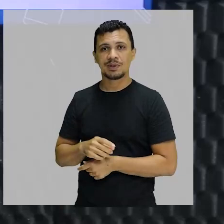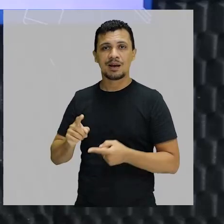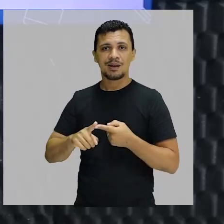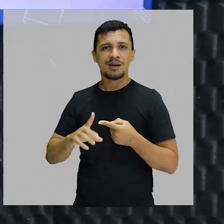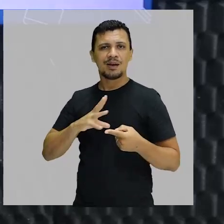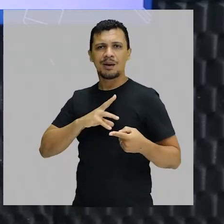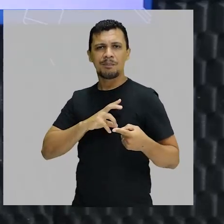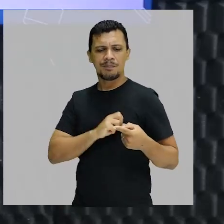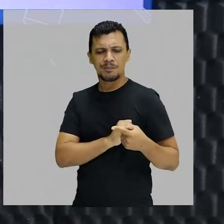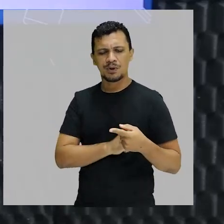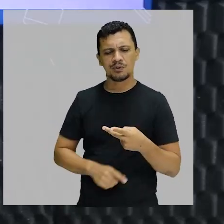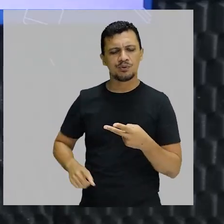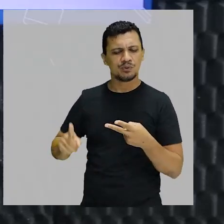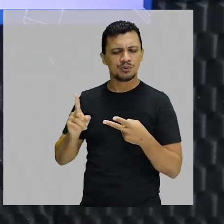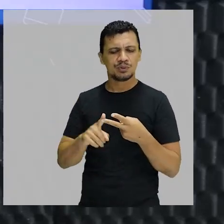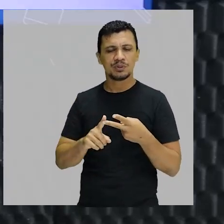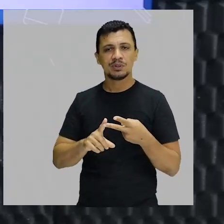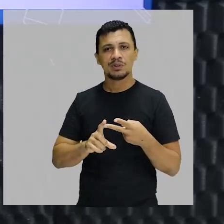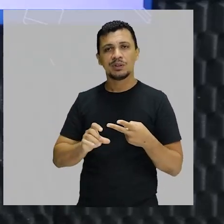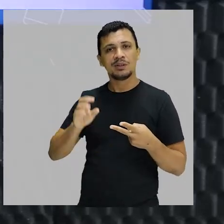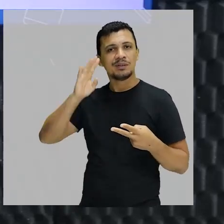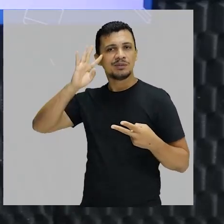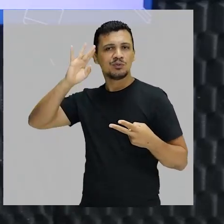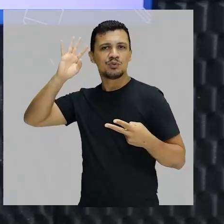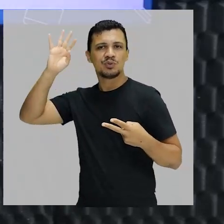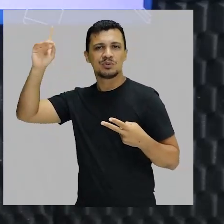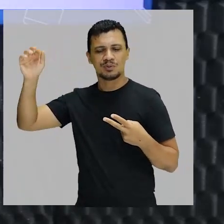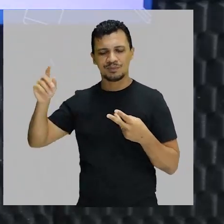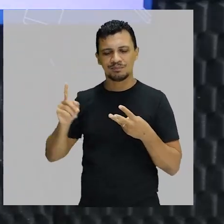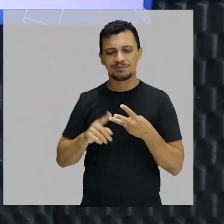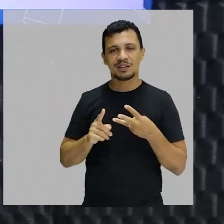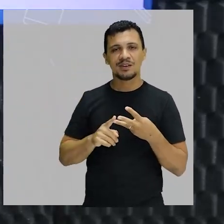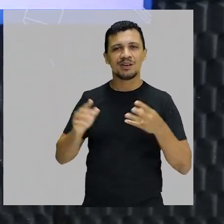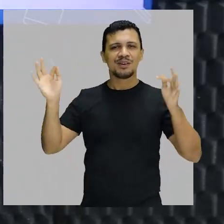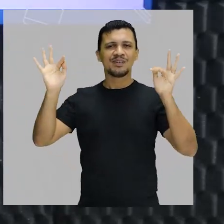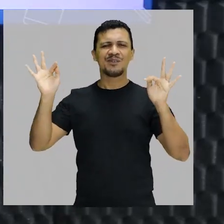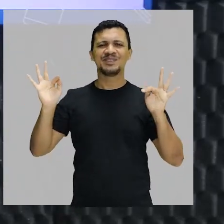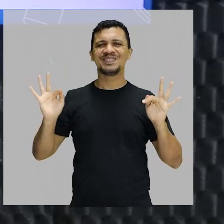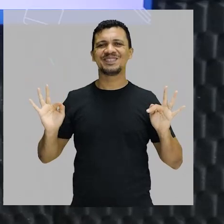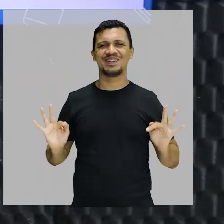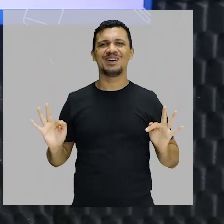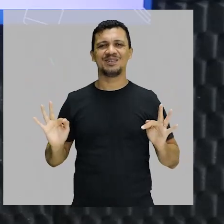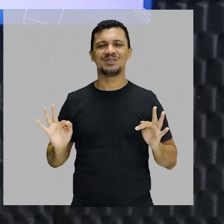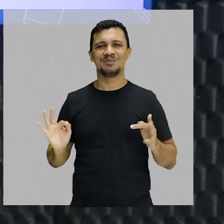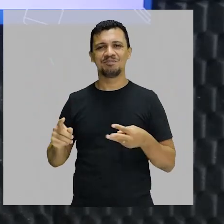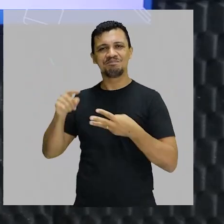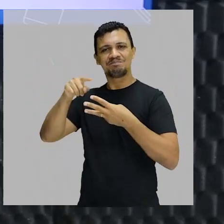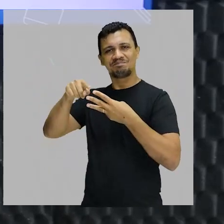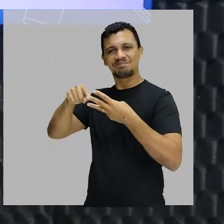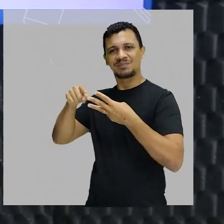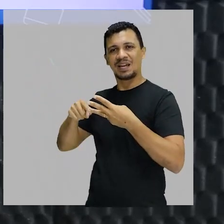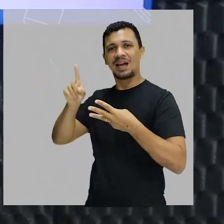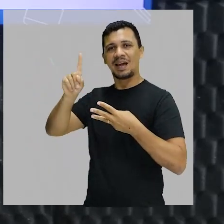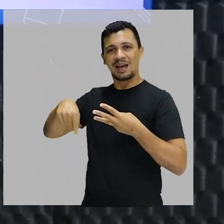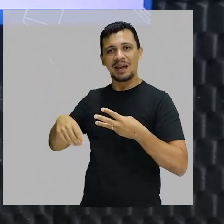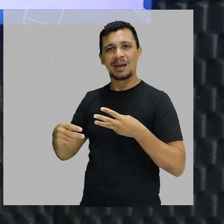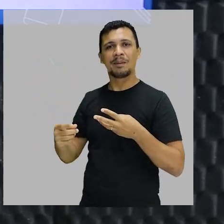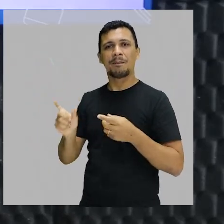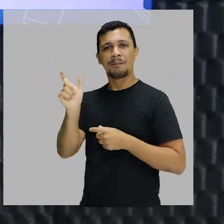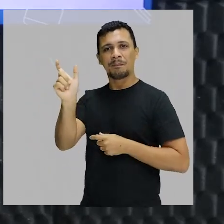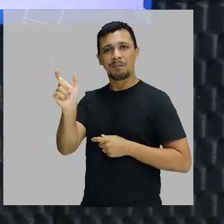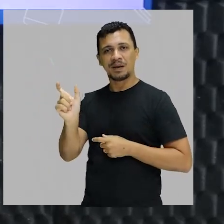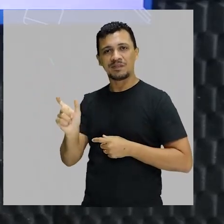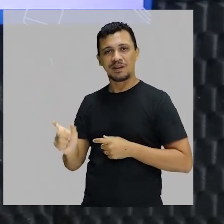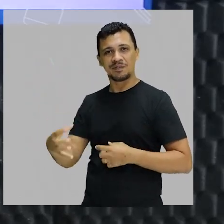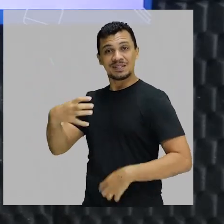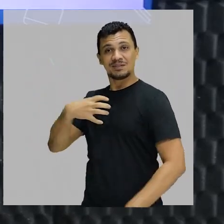amor, la ilusão e la felicidade. Tá? Então, são sentimentos. Geralmente,